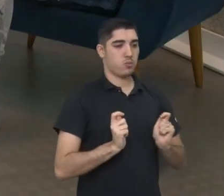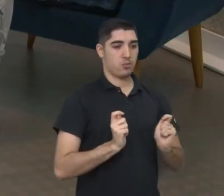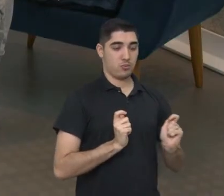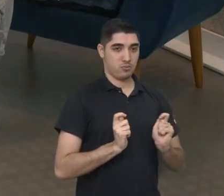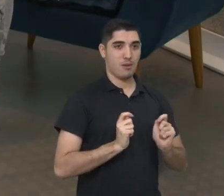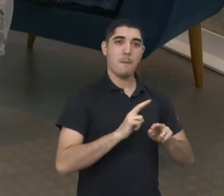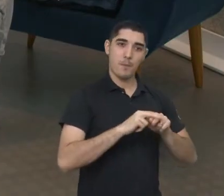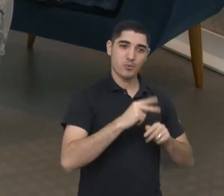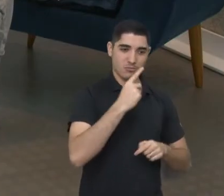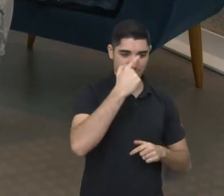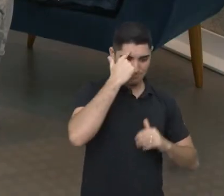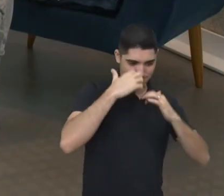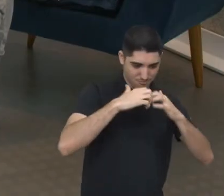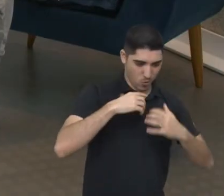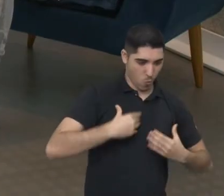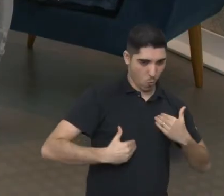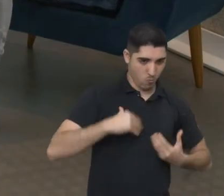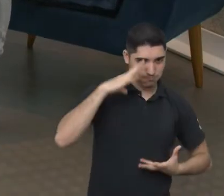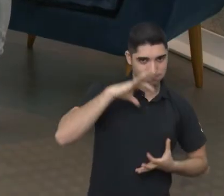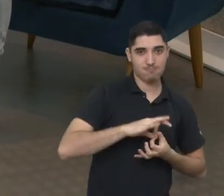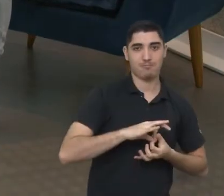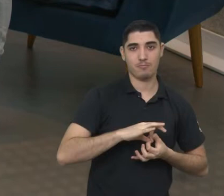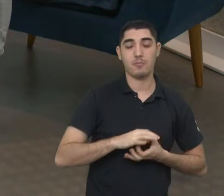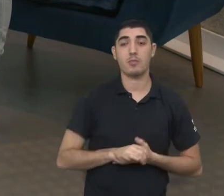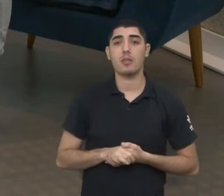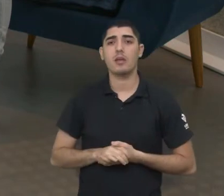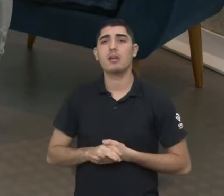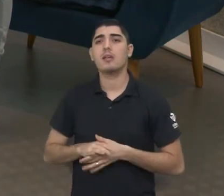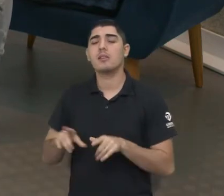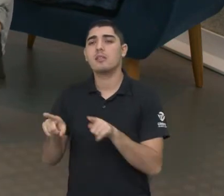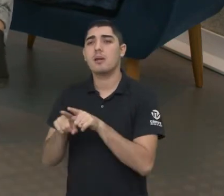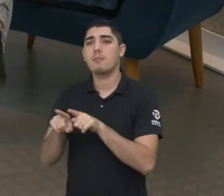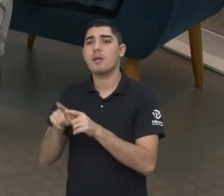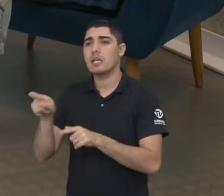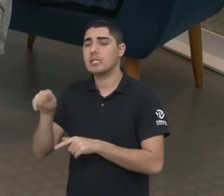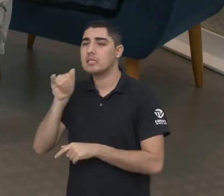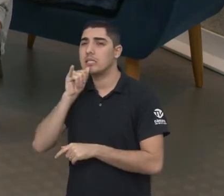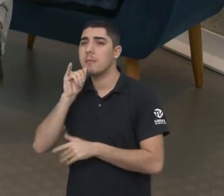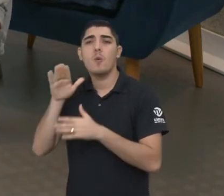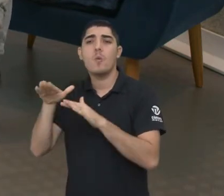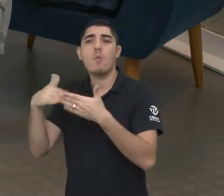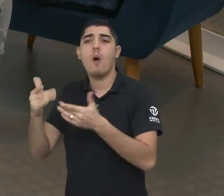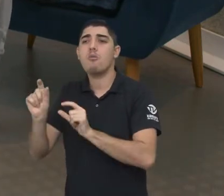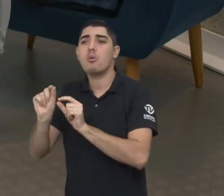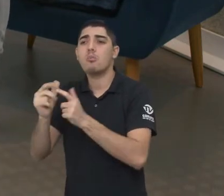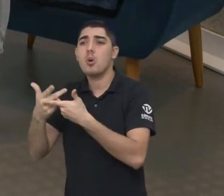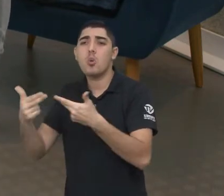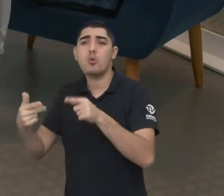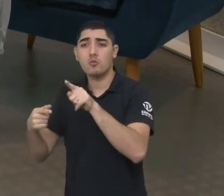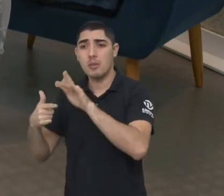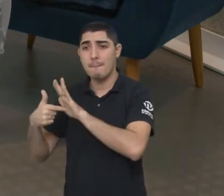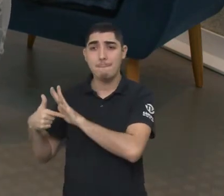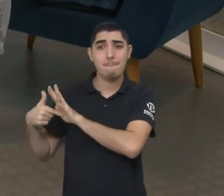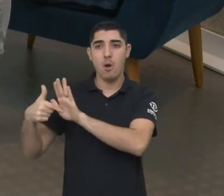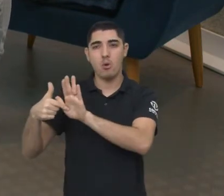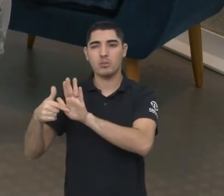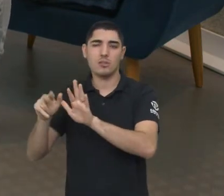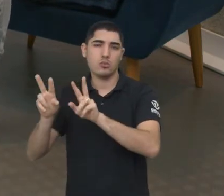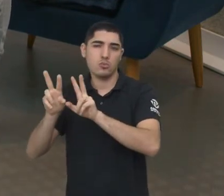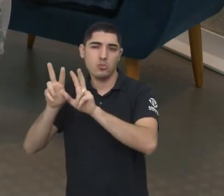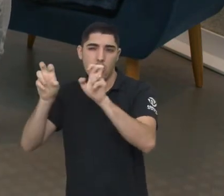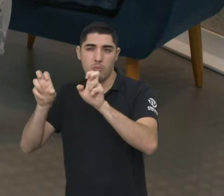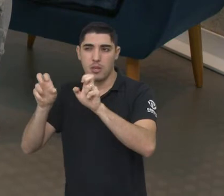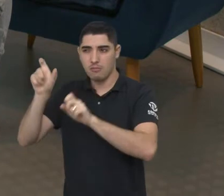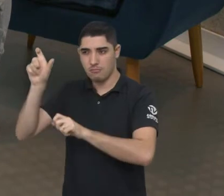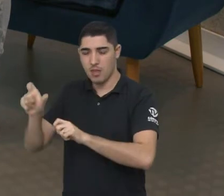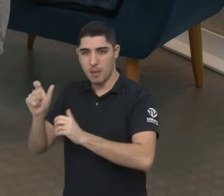de interação corpo e mente. Legal. E Fernando, para quem quer estudar psicologia, né, quais destaques você traz sobre